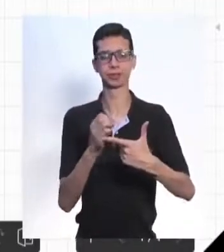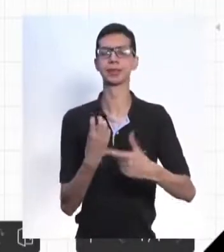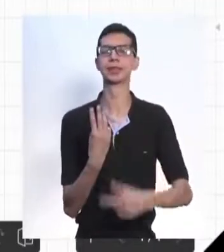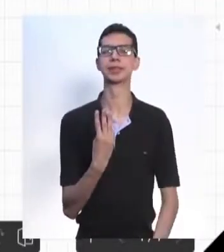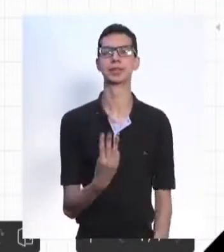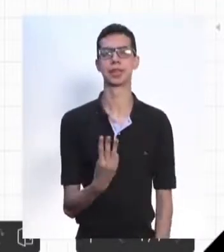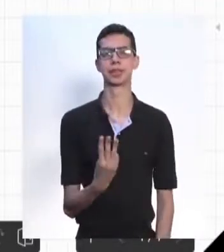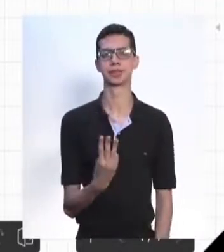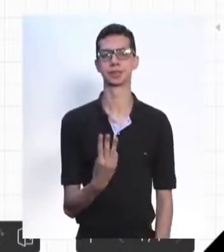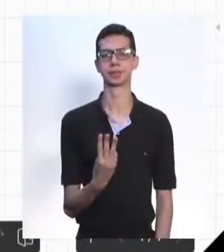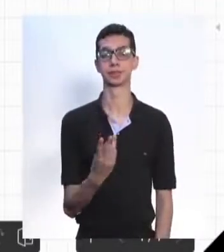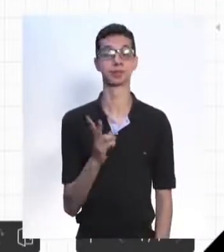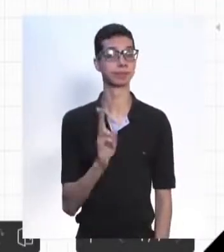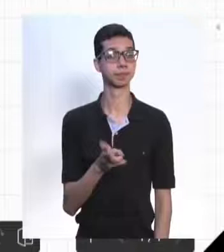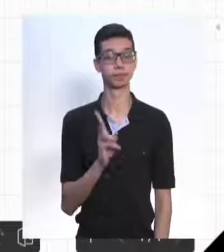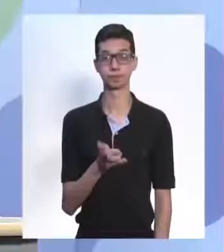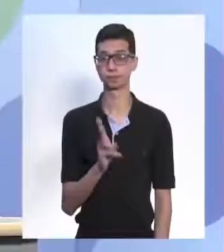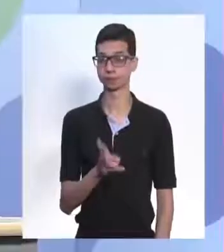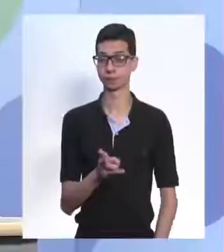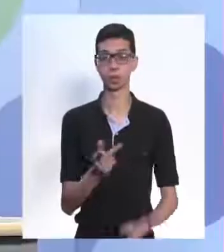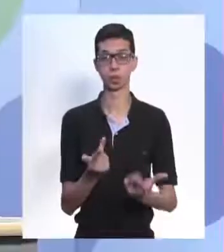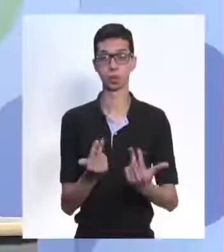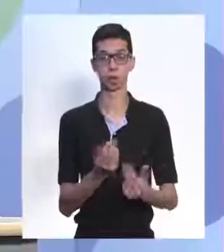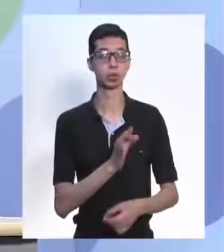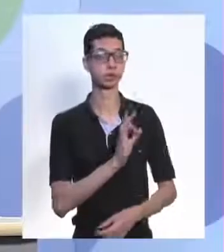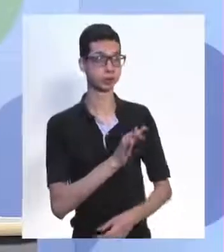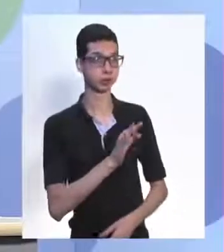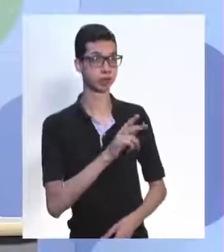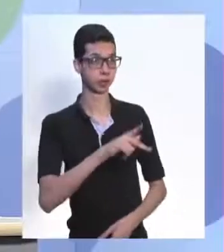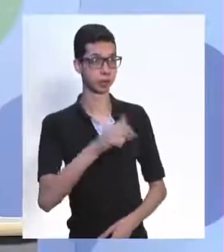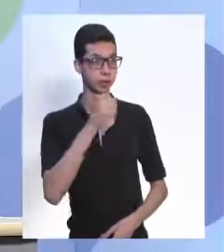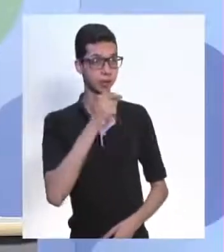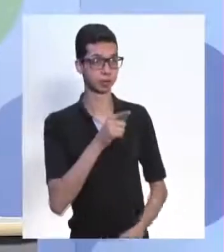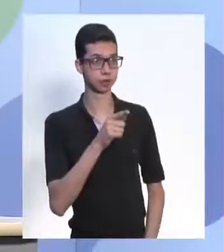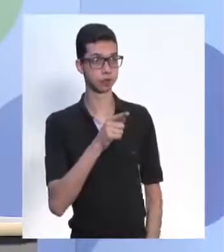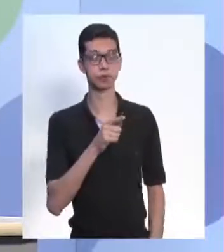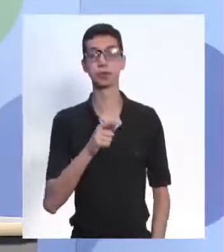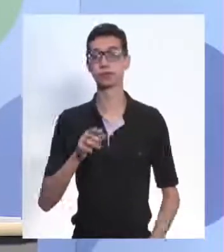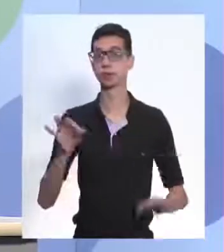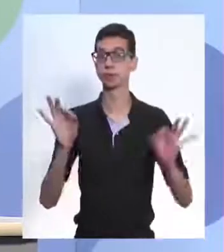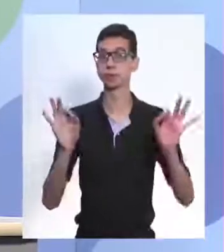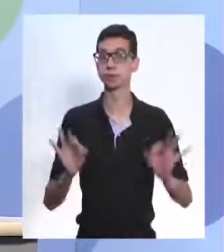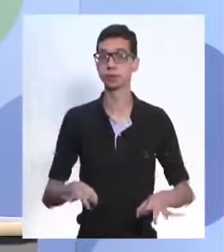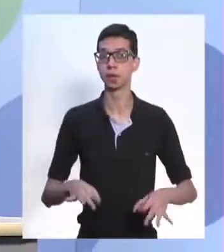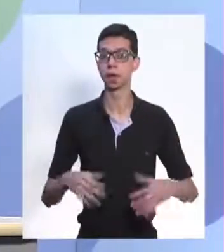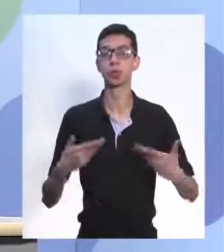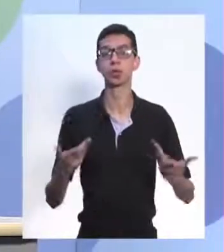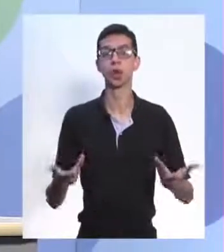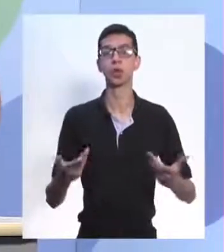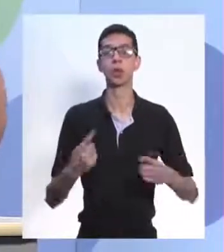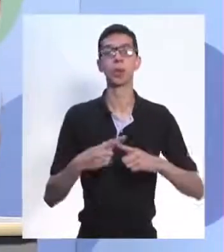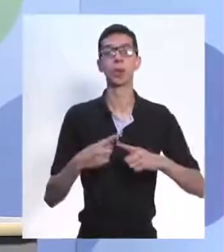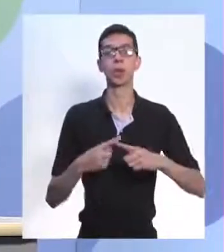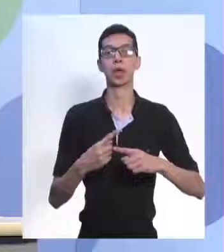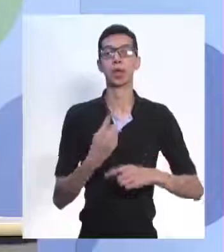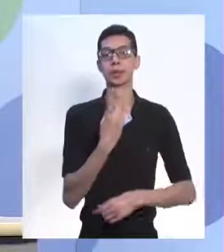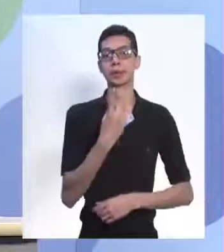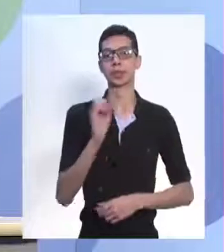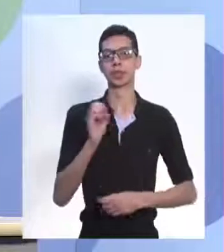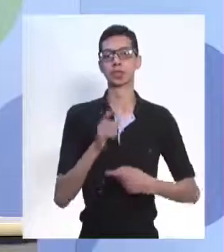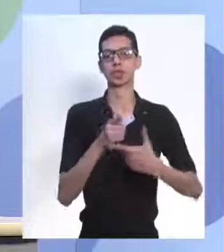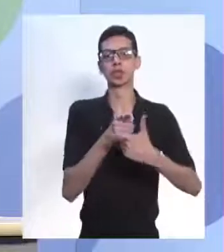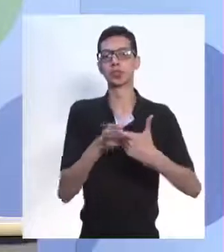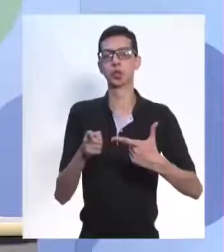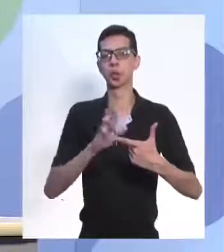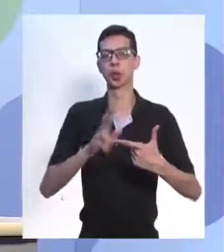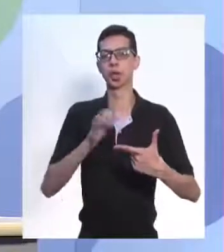mesma relação, né, Ale? Exatamente, assim, é aquilo que a gente falou, ele não, aquele 10 dividindo, ele não caiu de paraquedas